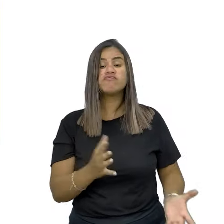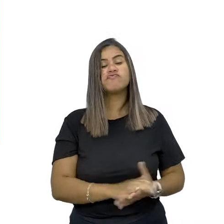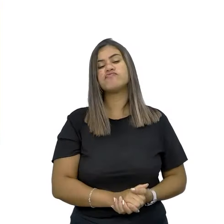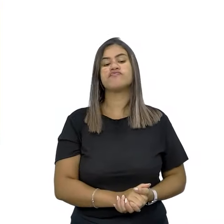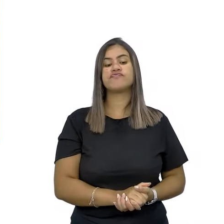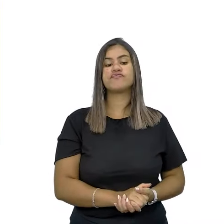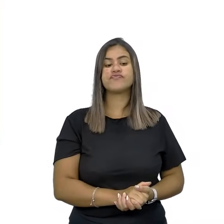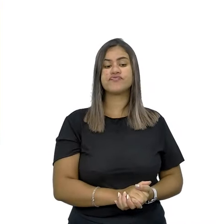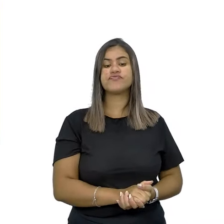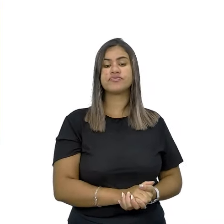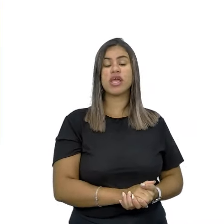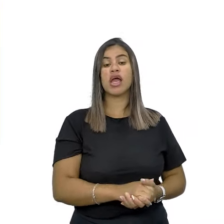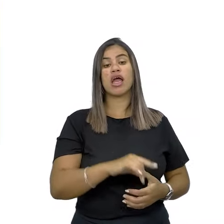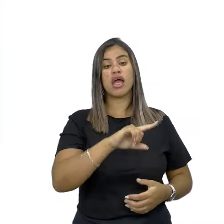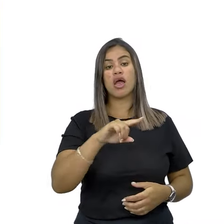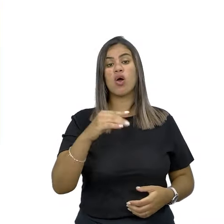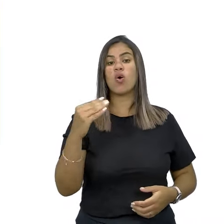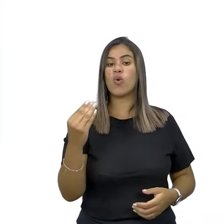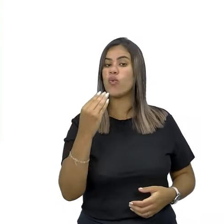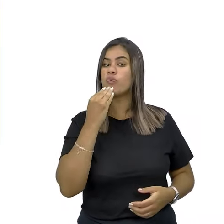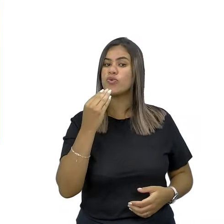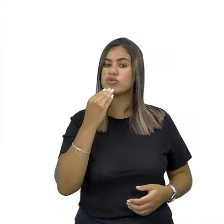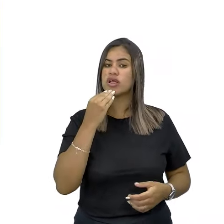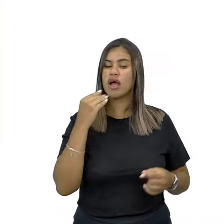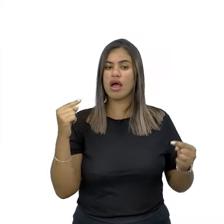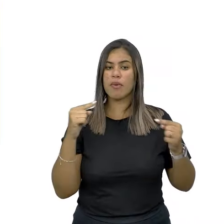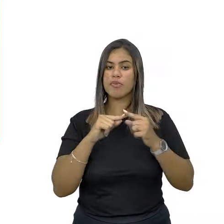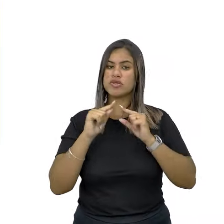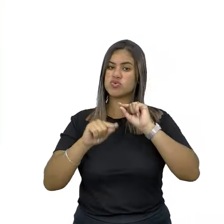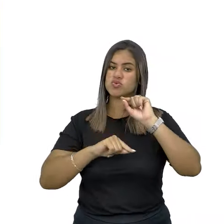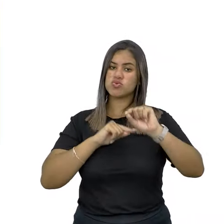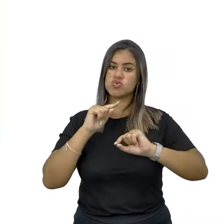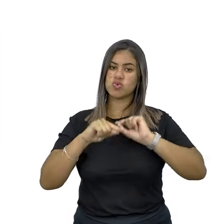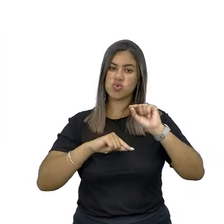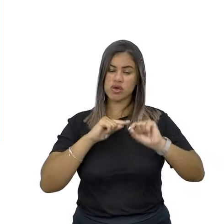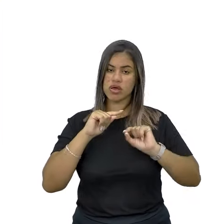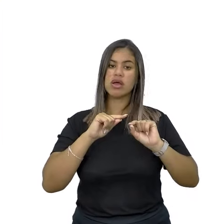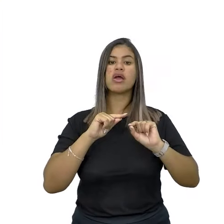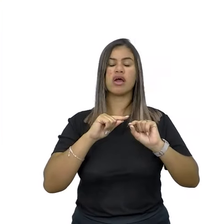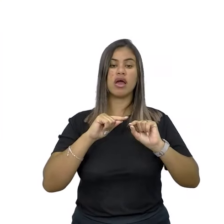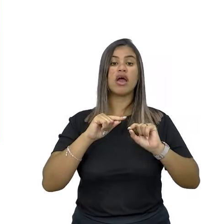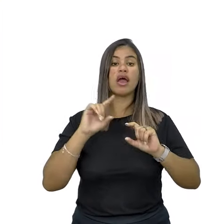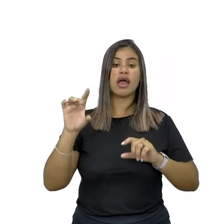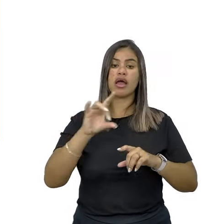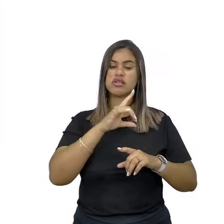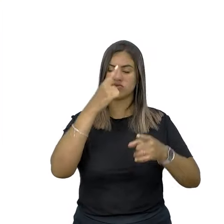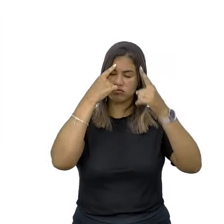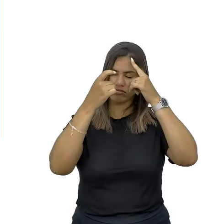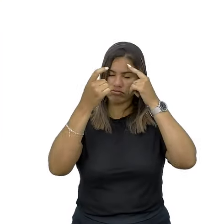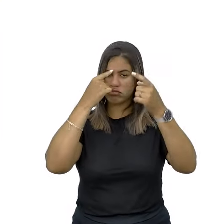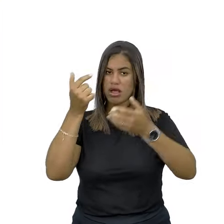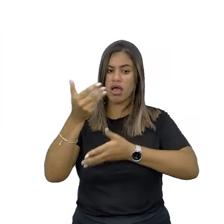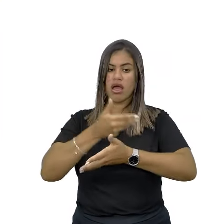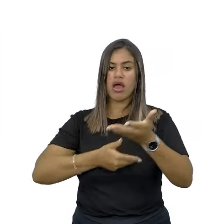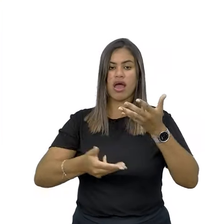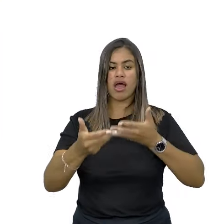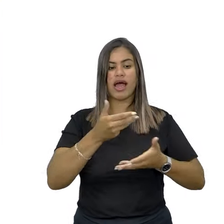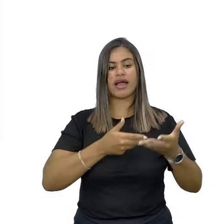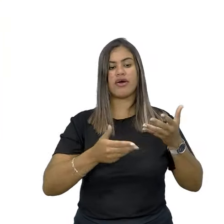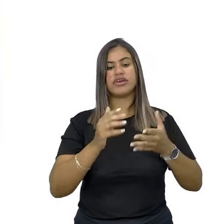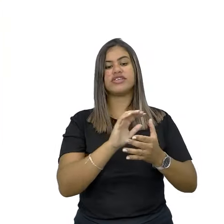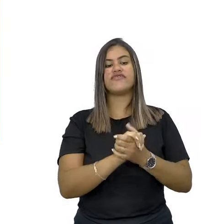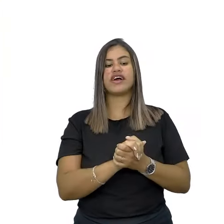sendo oferecidas oportunidades para que os estudantes possam compartilhar as suas ideias? Foi deixado